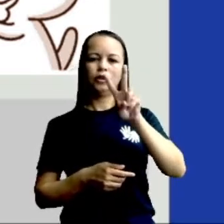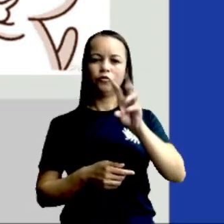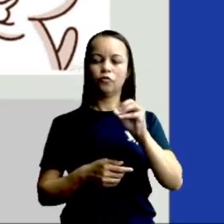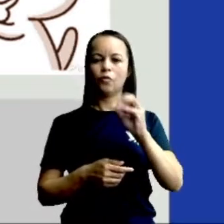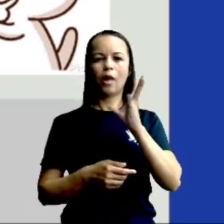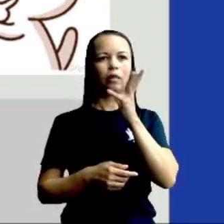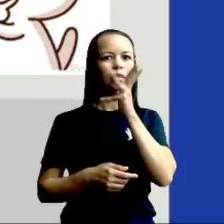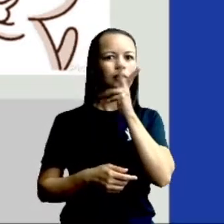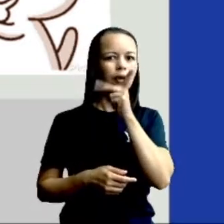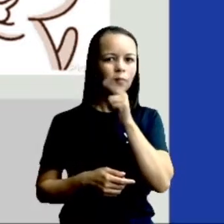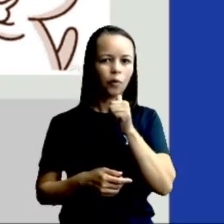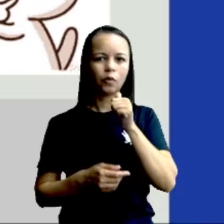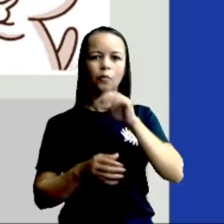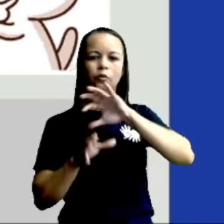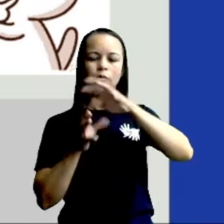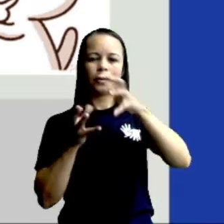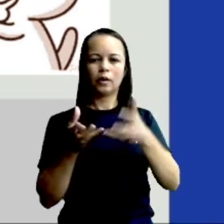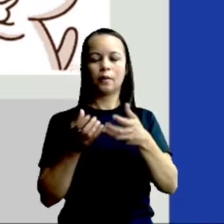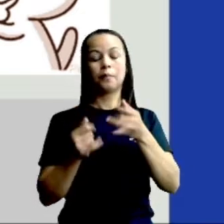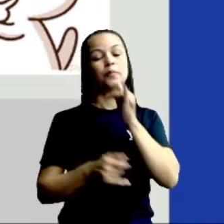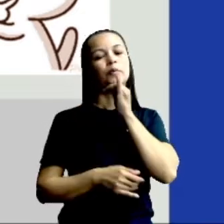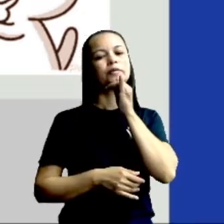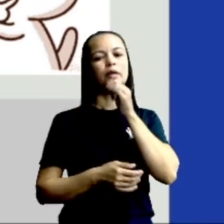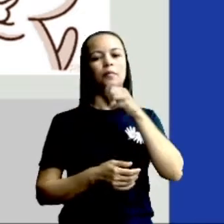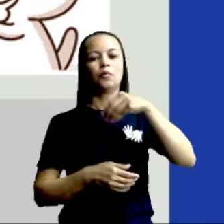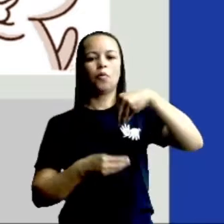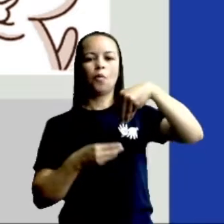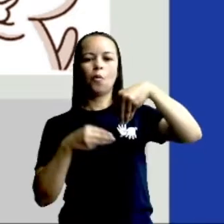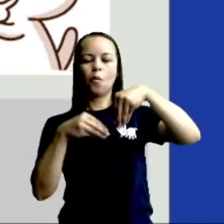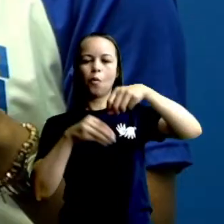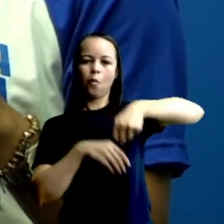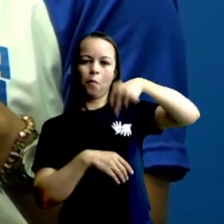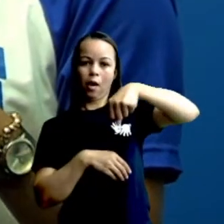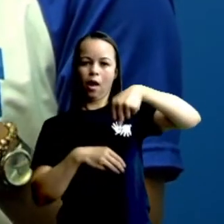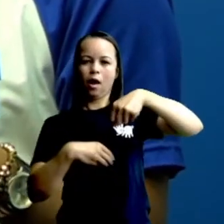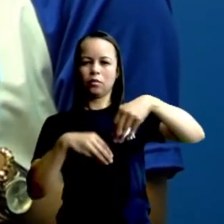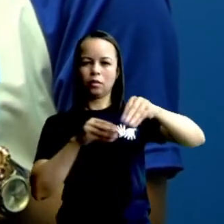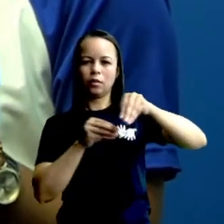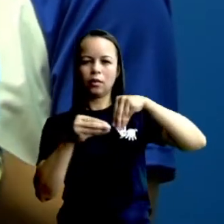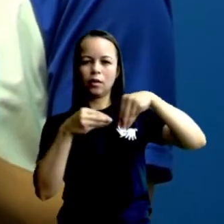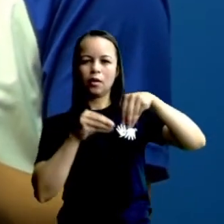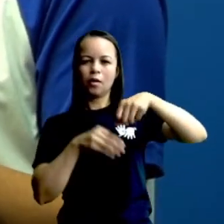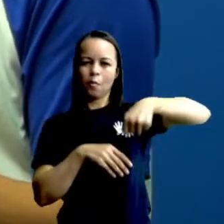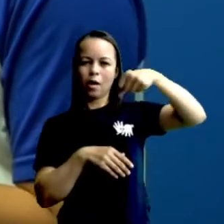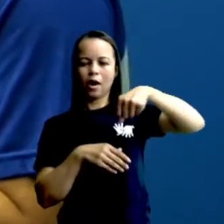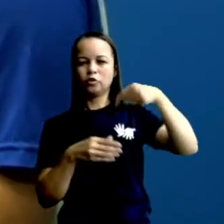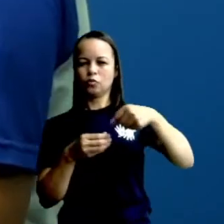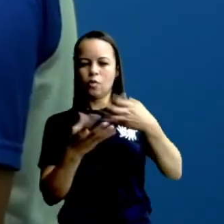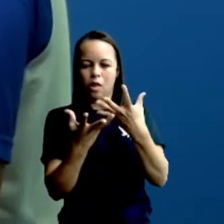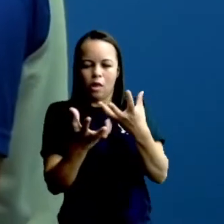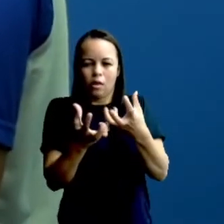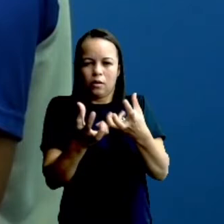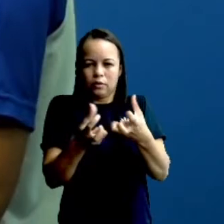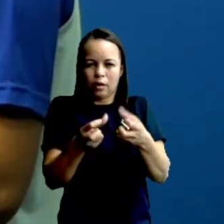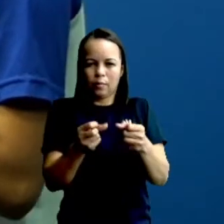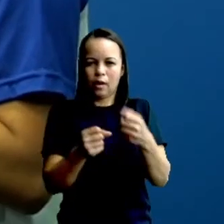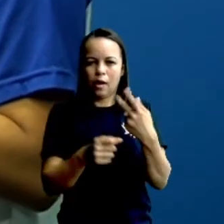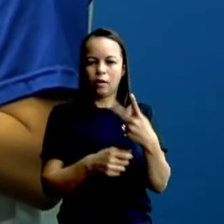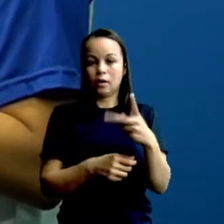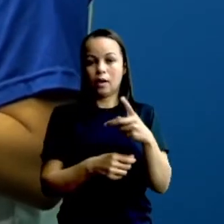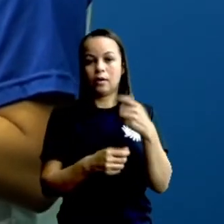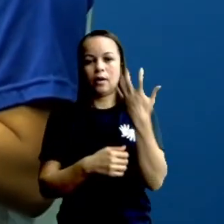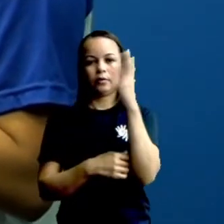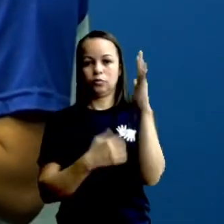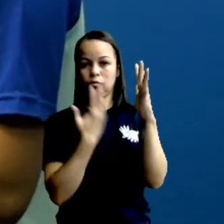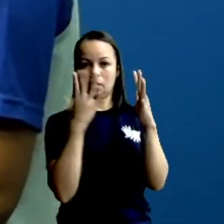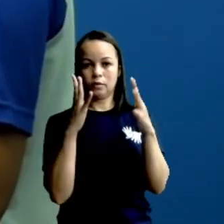do planeta. Por exemplo, o plástico não tem um tempo, né, que ele vai se acabar, né, ali na natureza, pronto. Esses elementos radioativos também